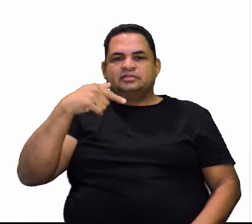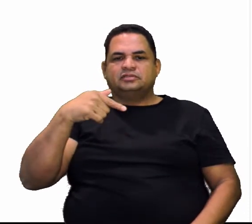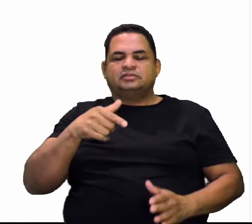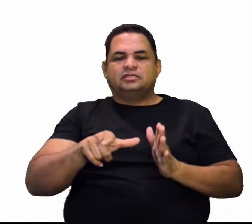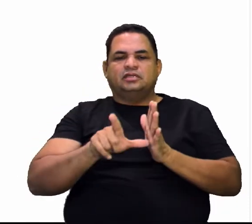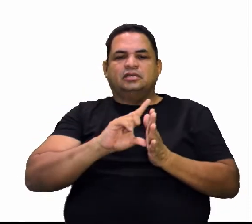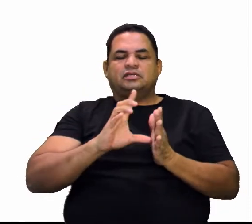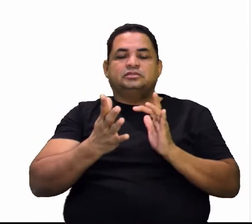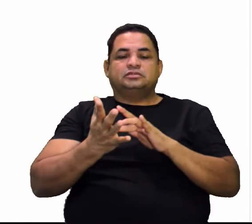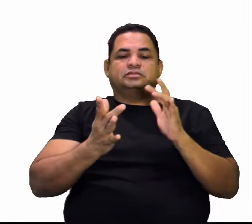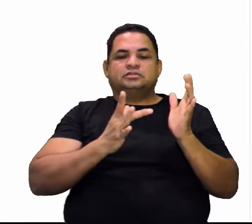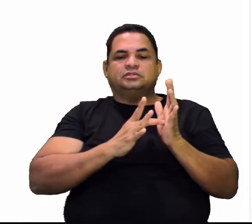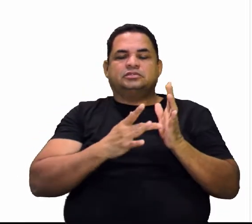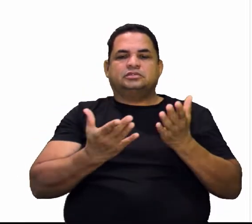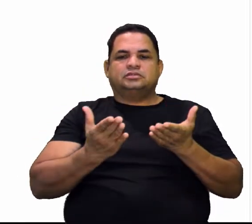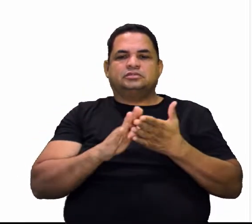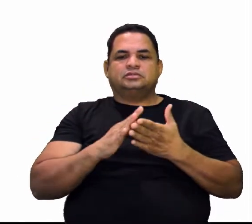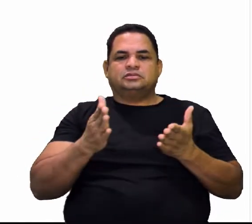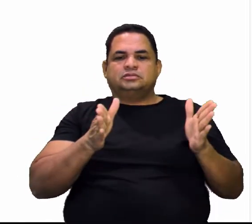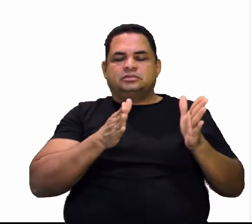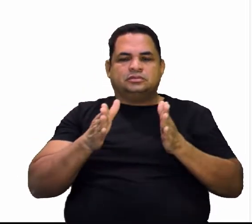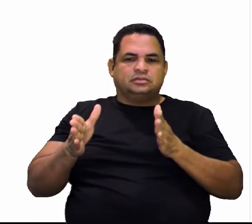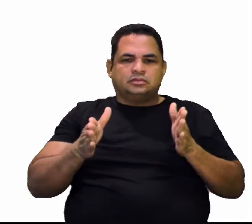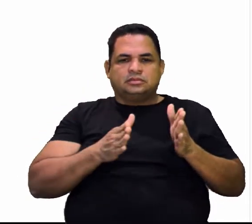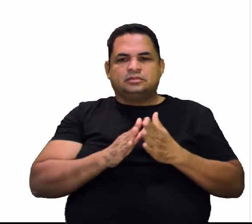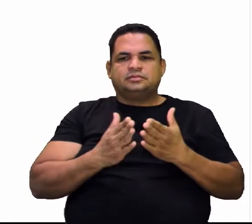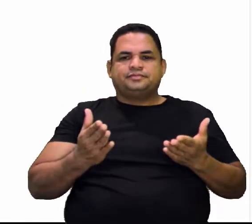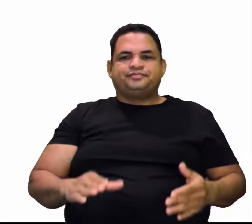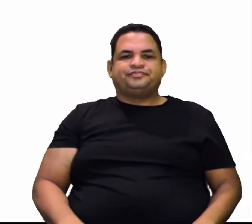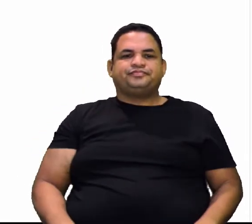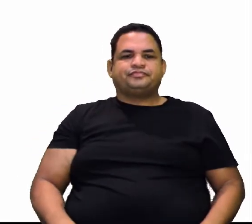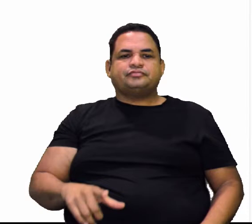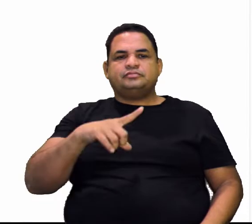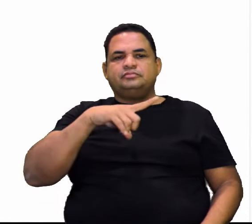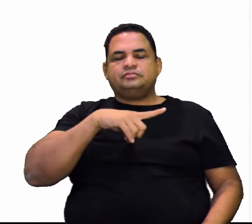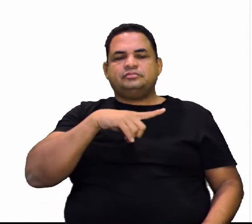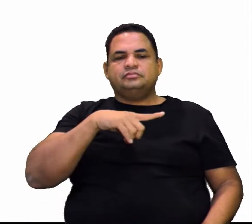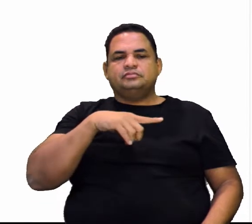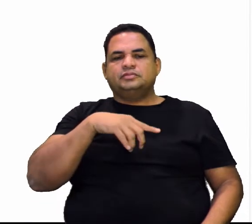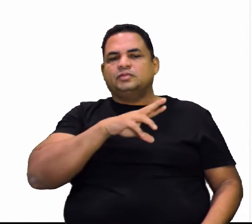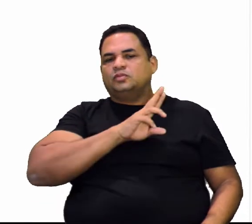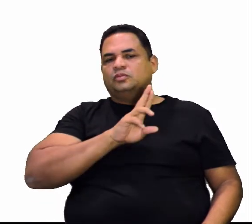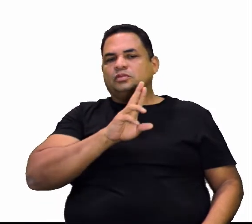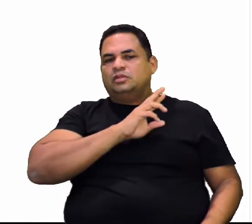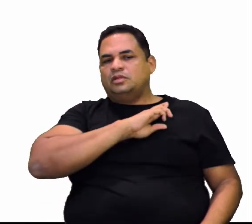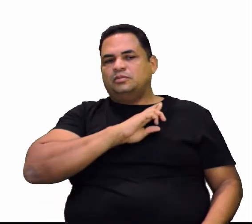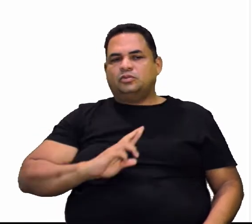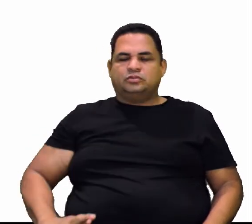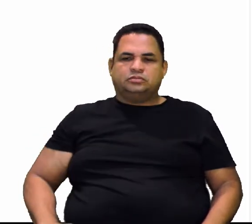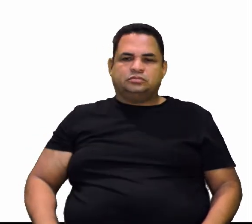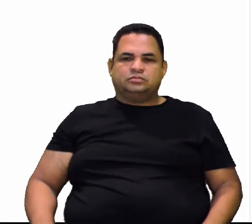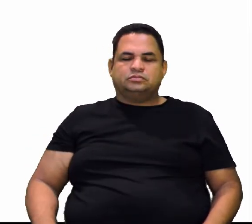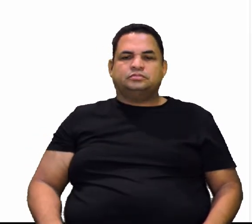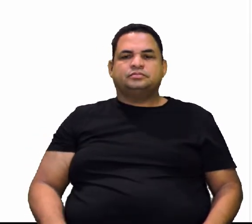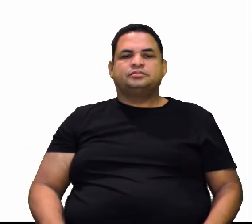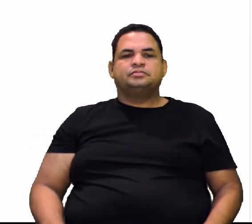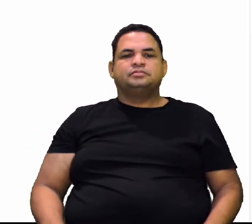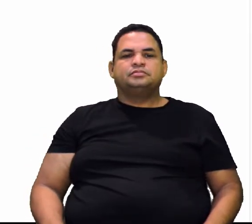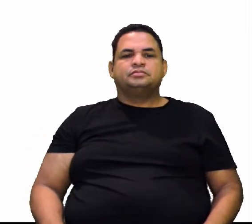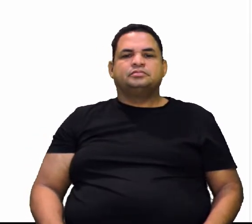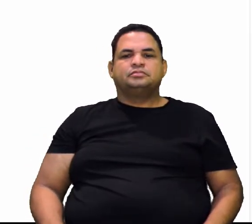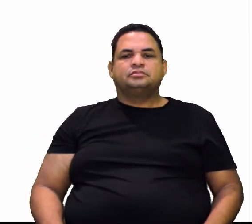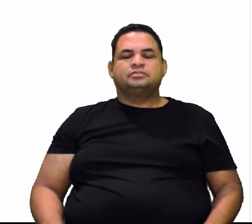27 a.C. Nós vamos ter aí um período chamado República. E essa